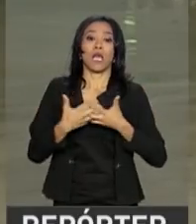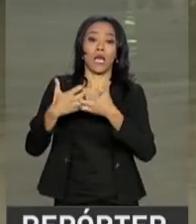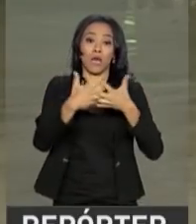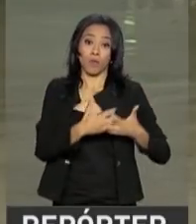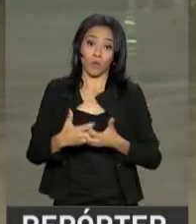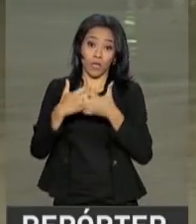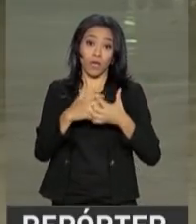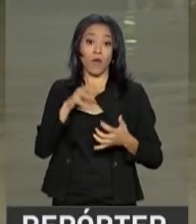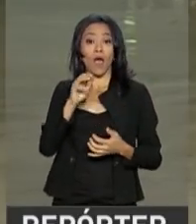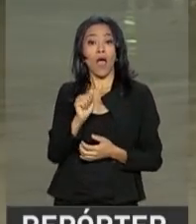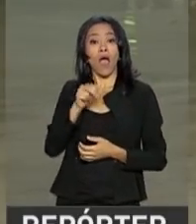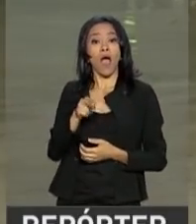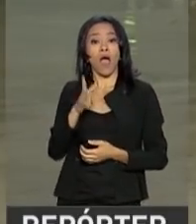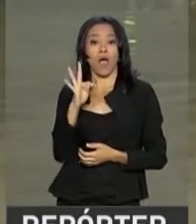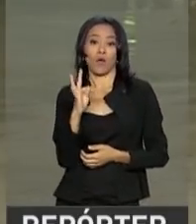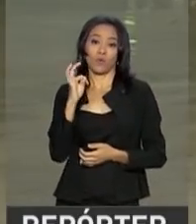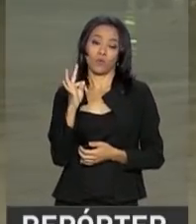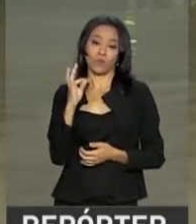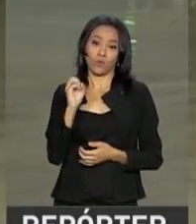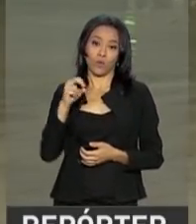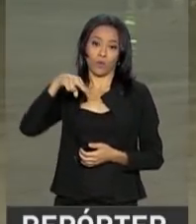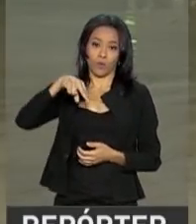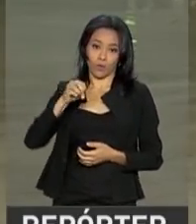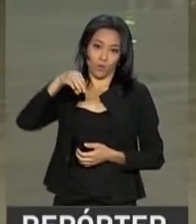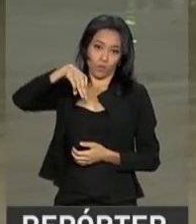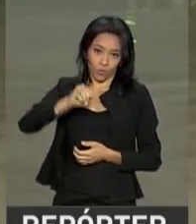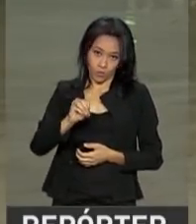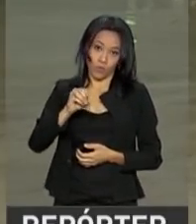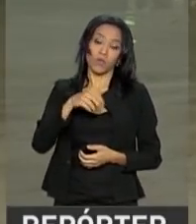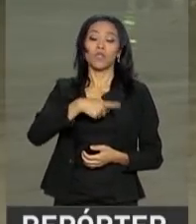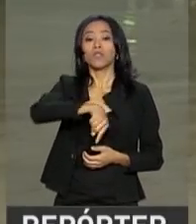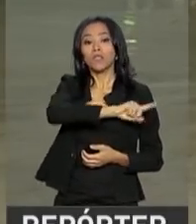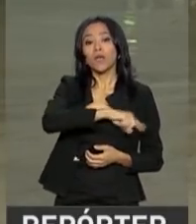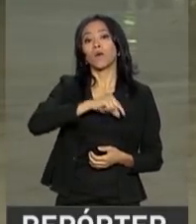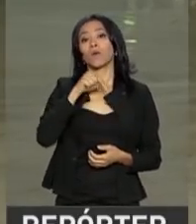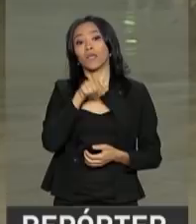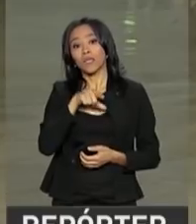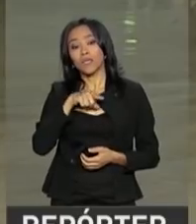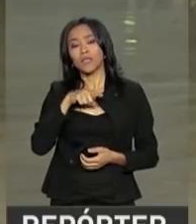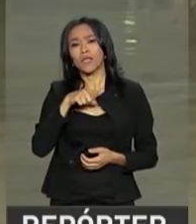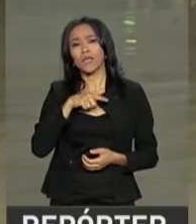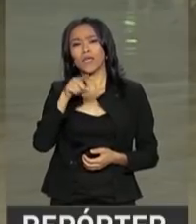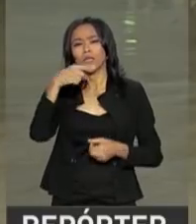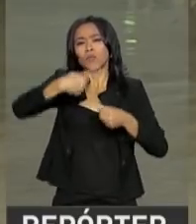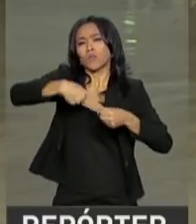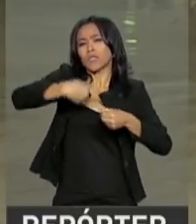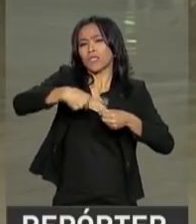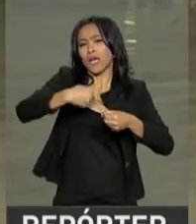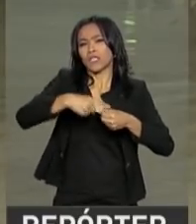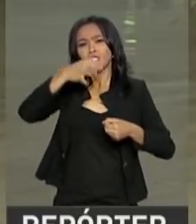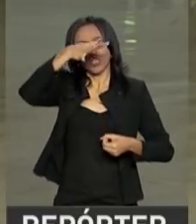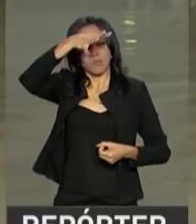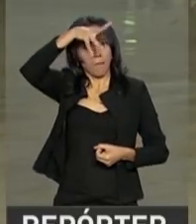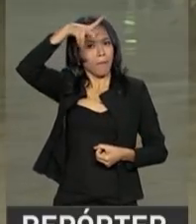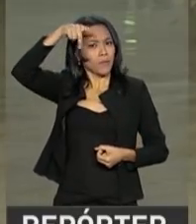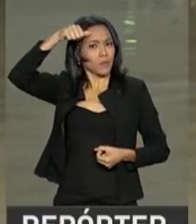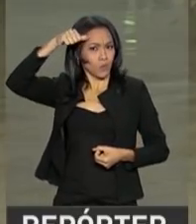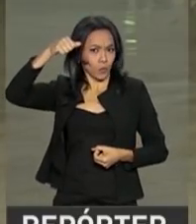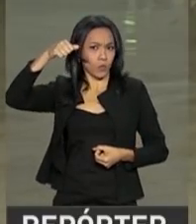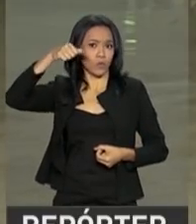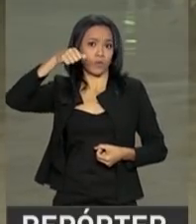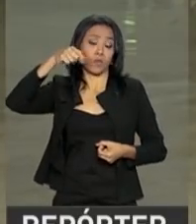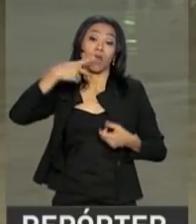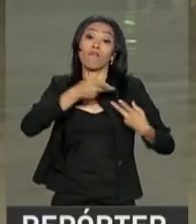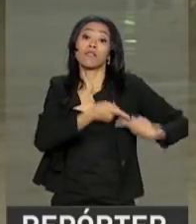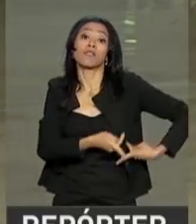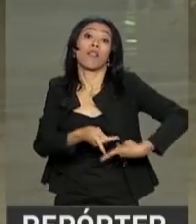26 mil toneladas de milho dos estoques do governo que estão em Sorriso, no Mato Grosso, serão transportadas para Palmeira,